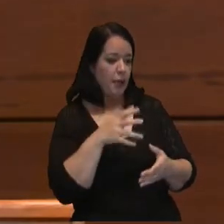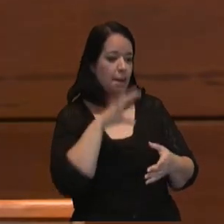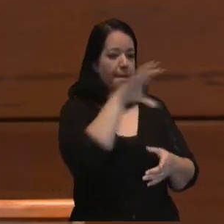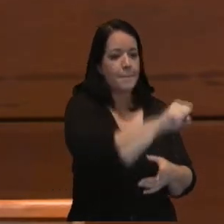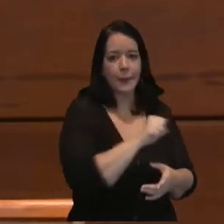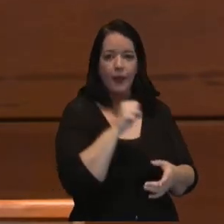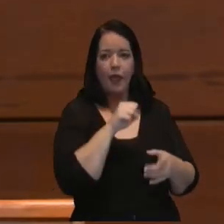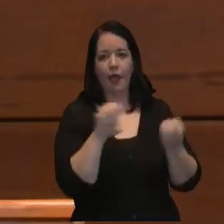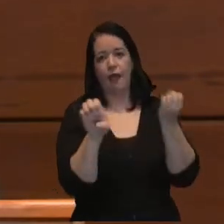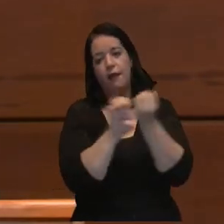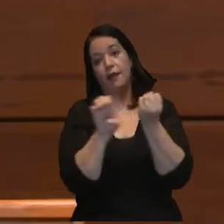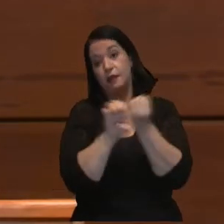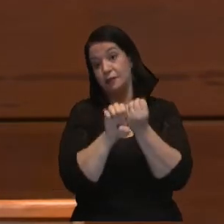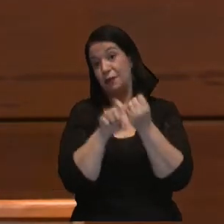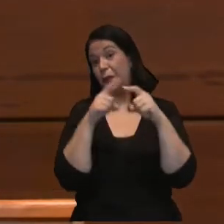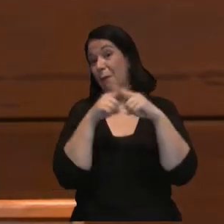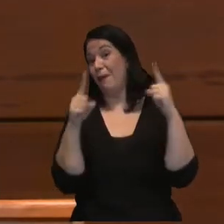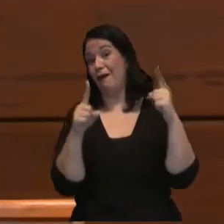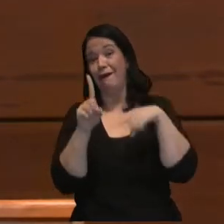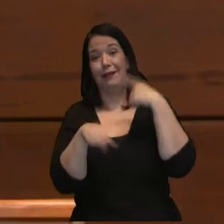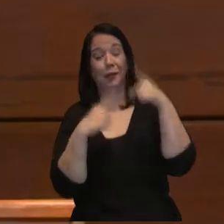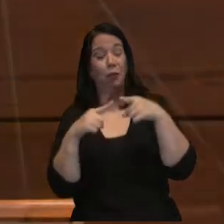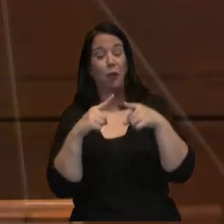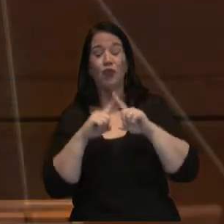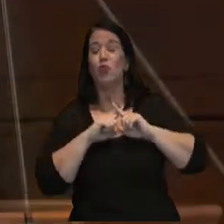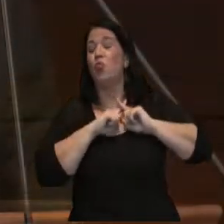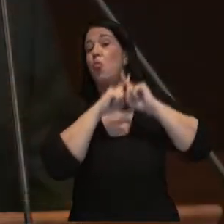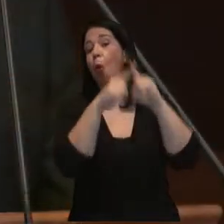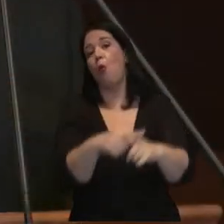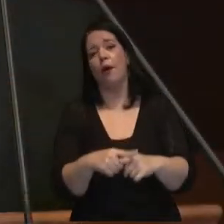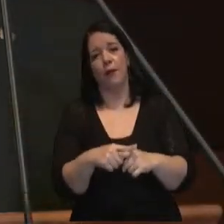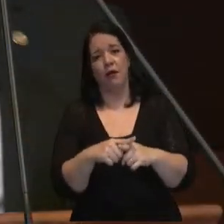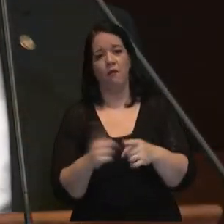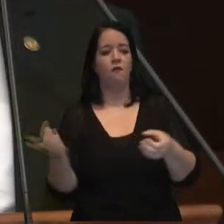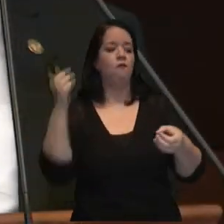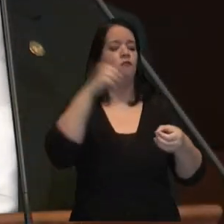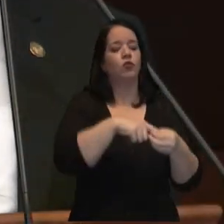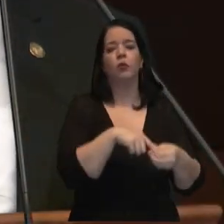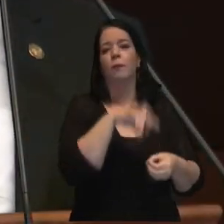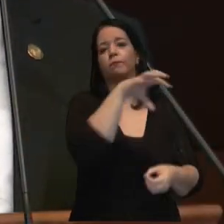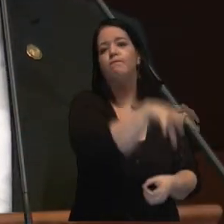terem sido quebrantados e quebrados pelo amor, meus irmãos.